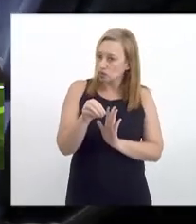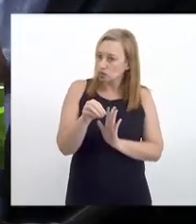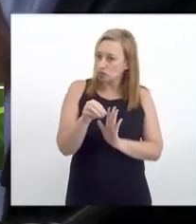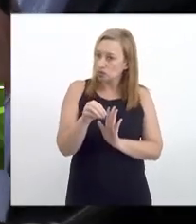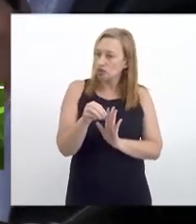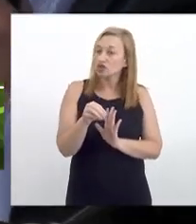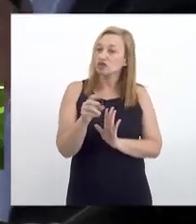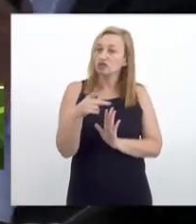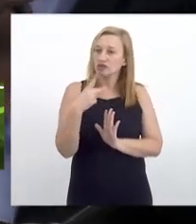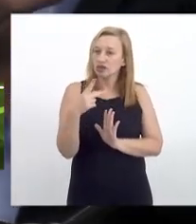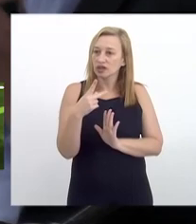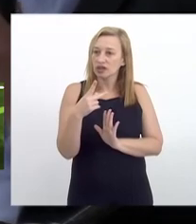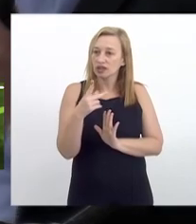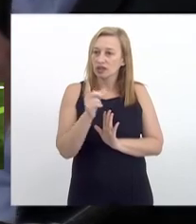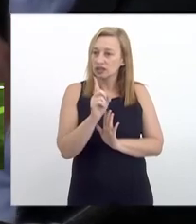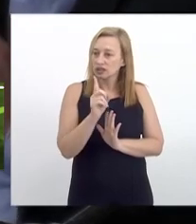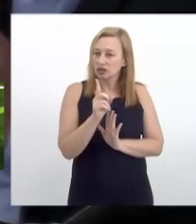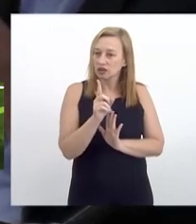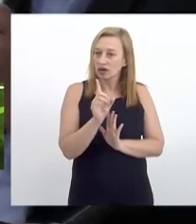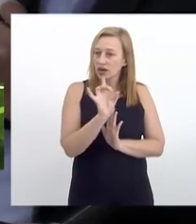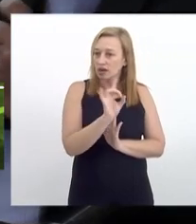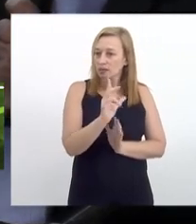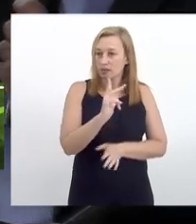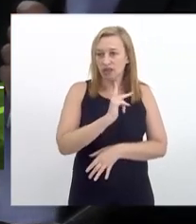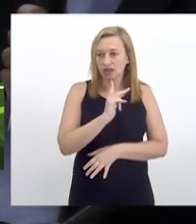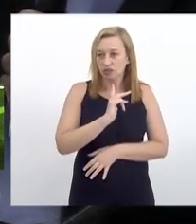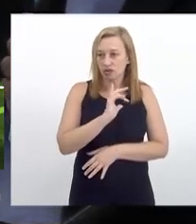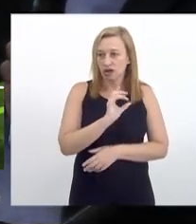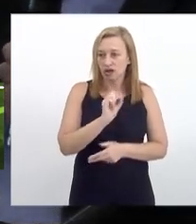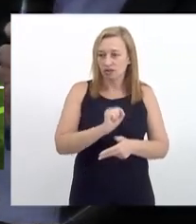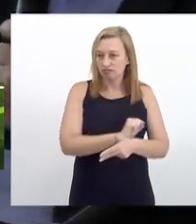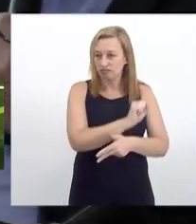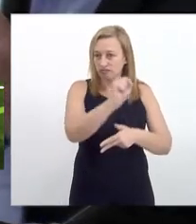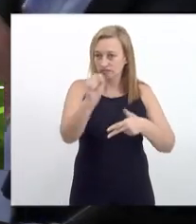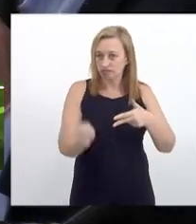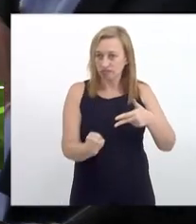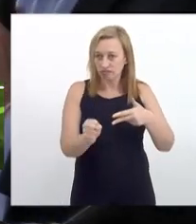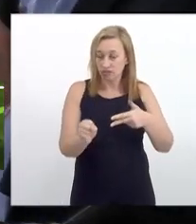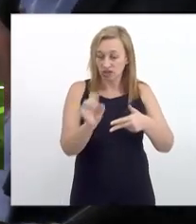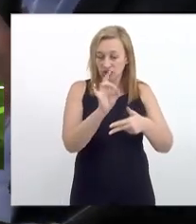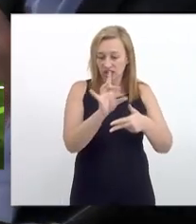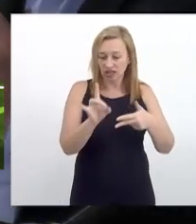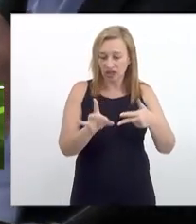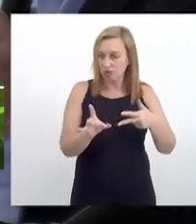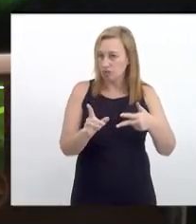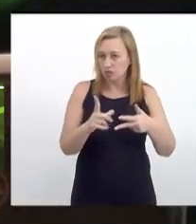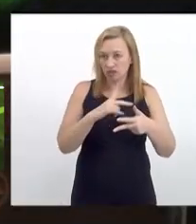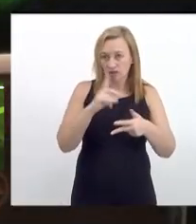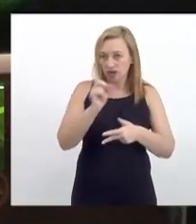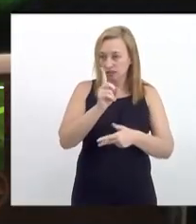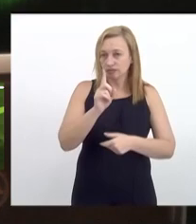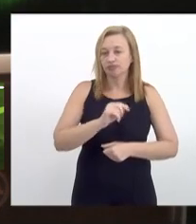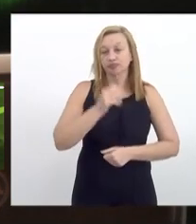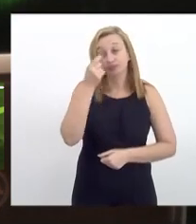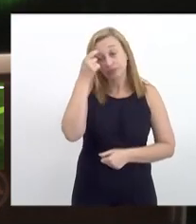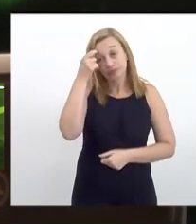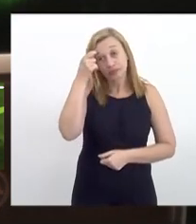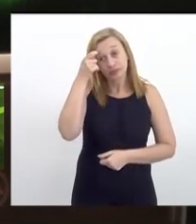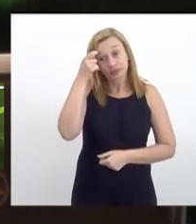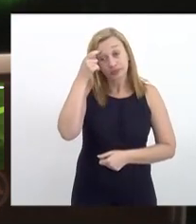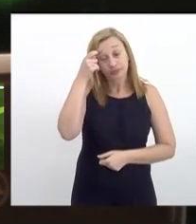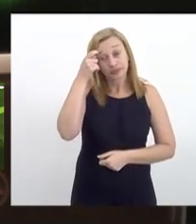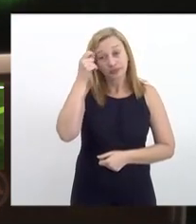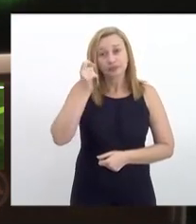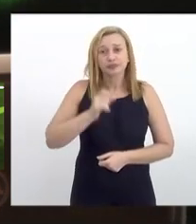explicitar que é que não é individualizado vamos na lógica do Luiz está certo ou não na